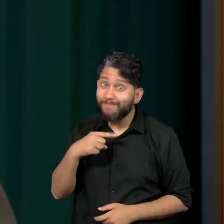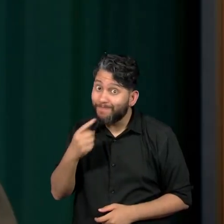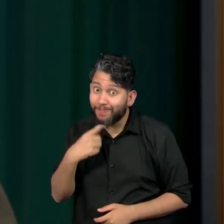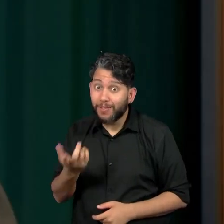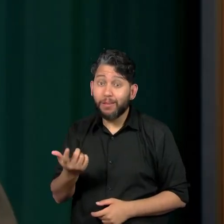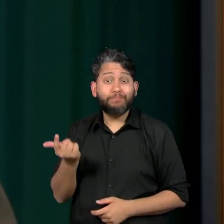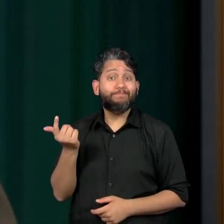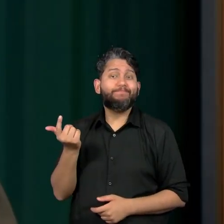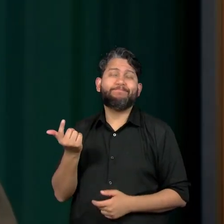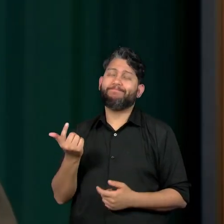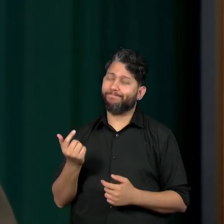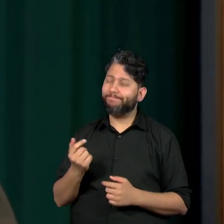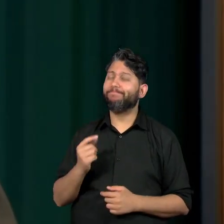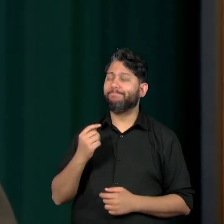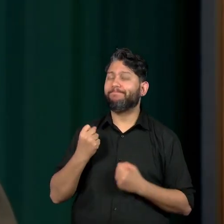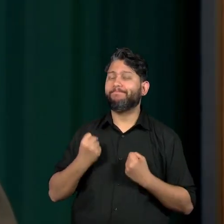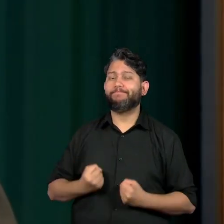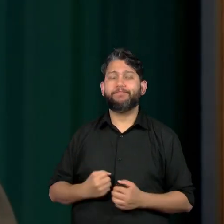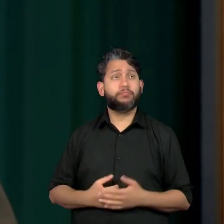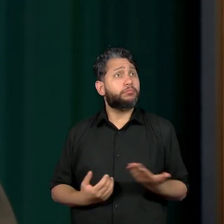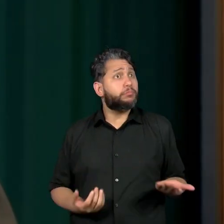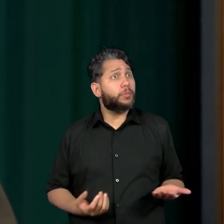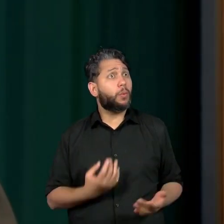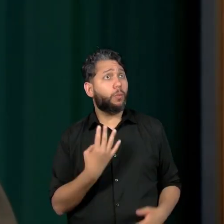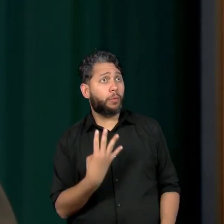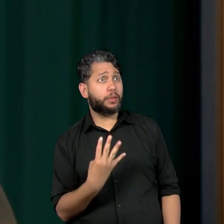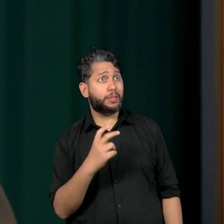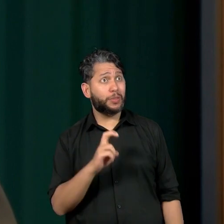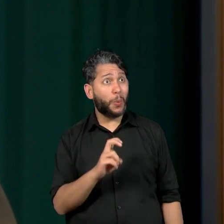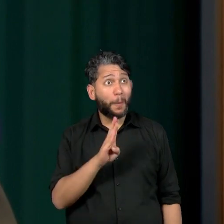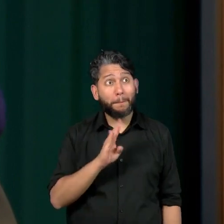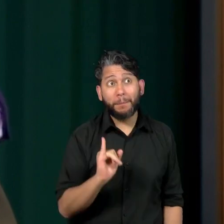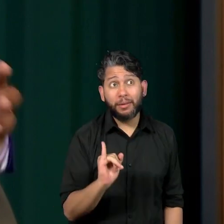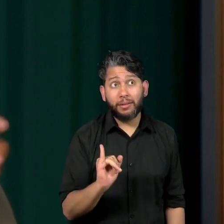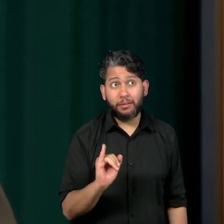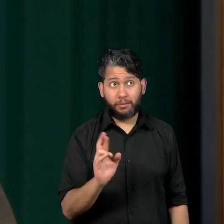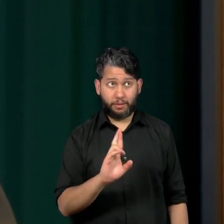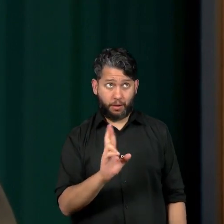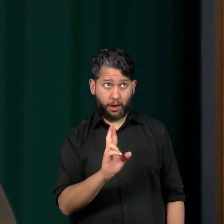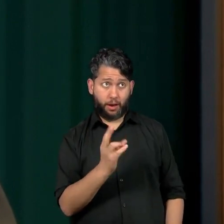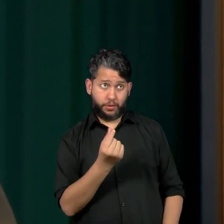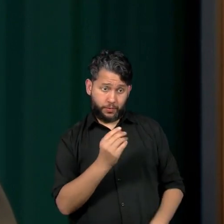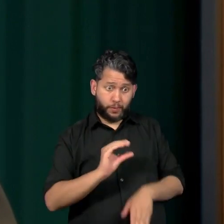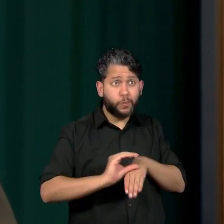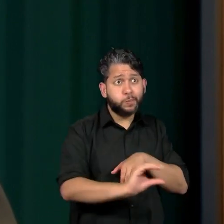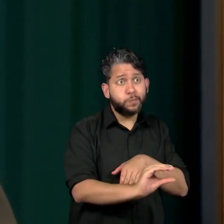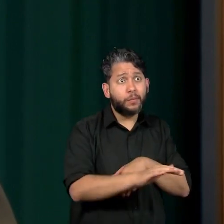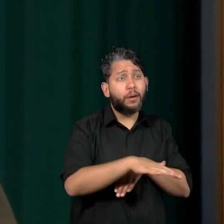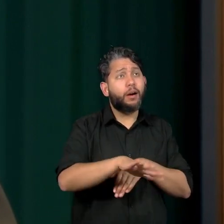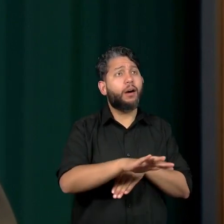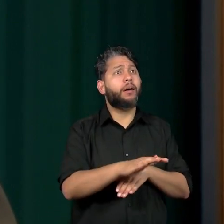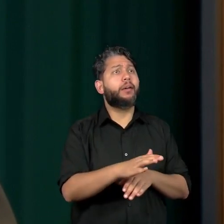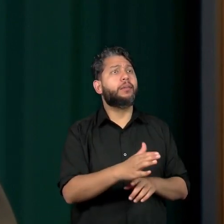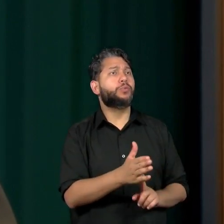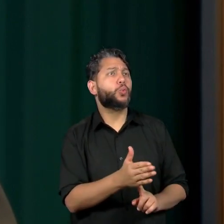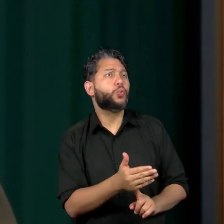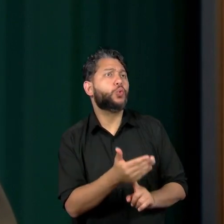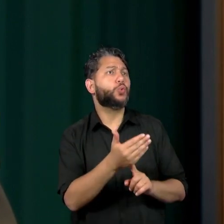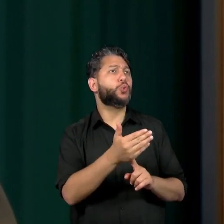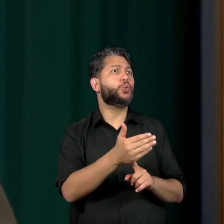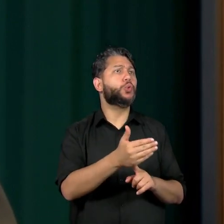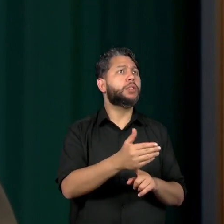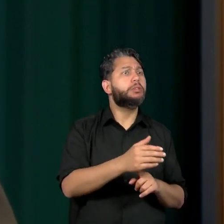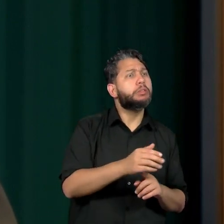mas veja, nós estamos dizendo, são 45 bilhões de reais para investir em ciência e tecnologia. E nós estamos dizendo,